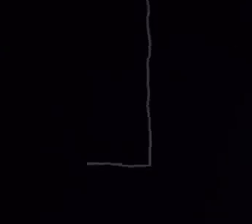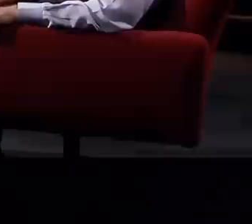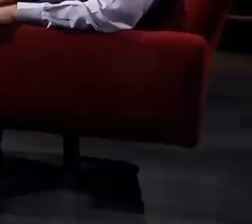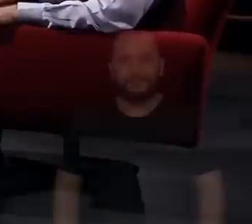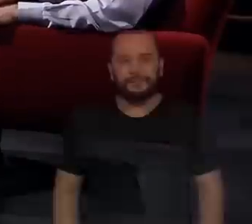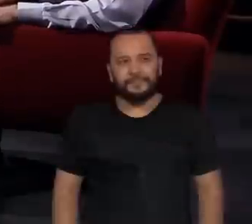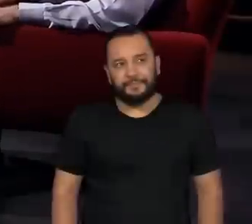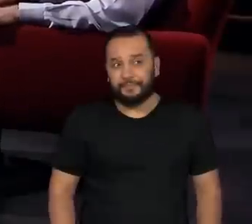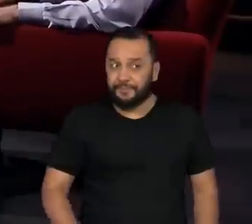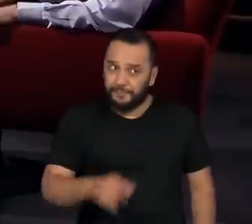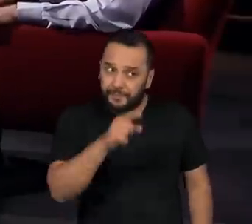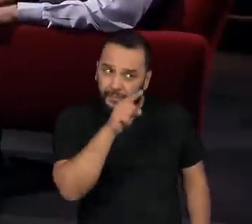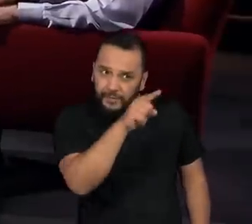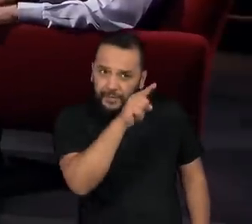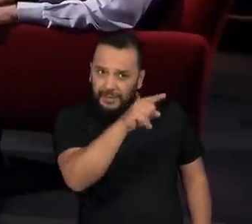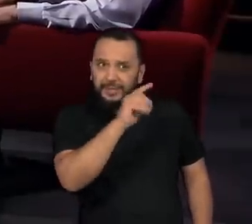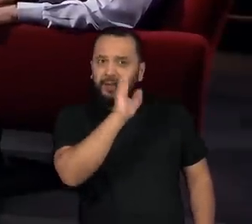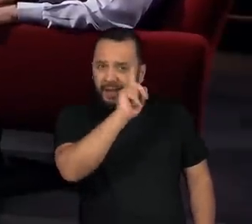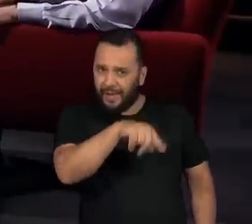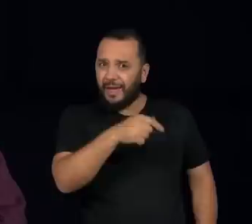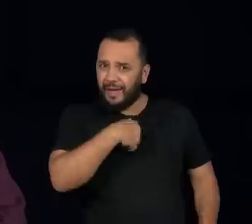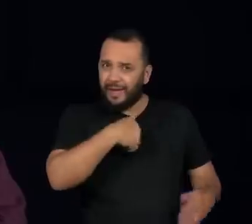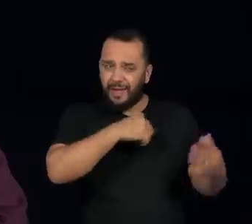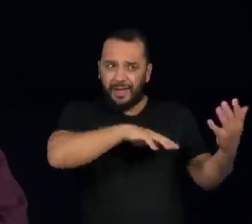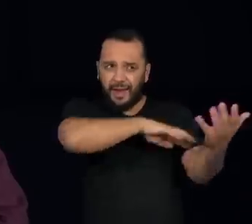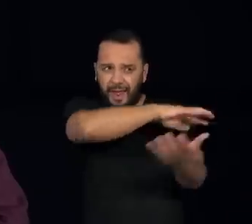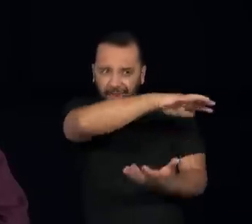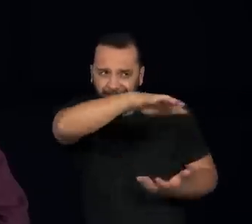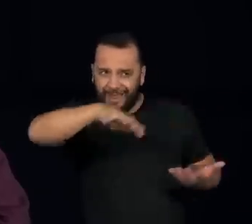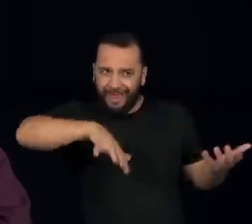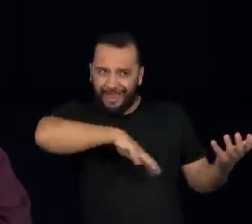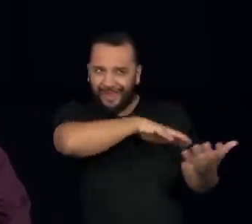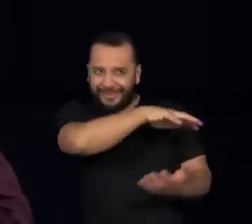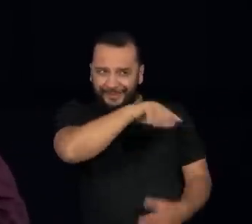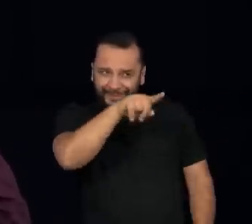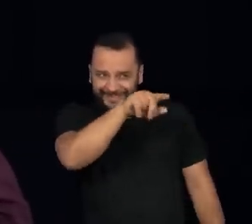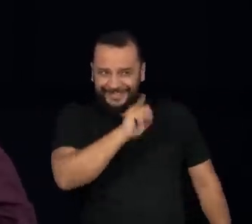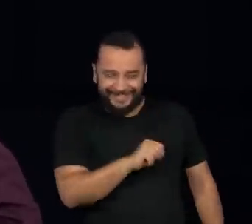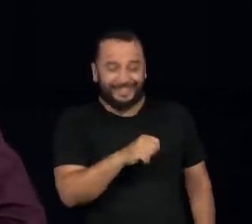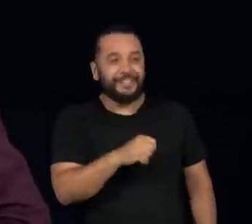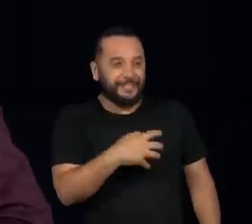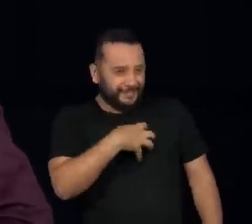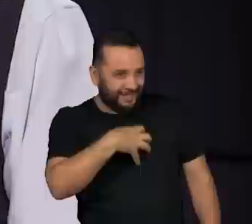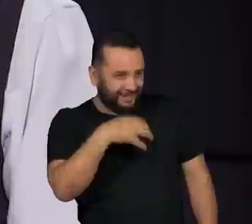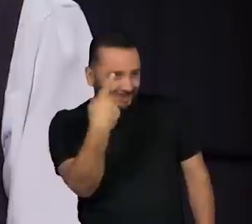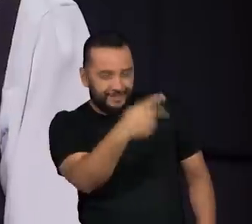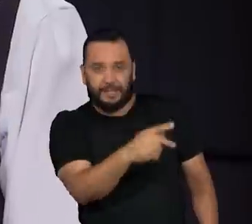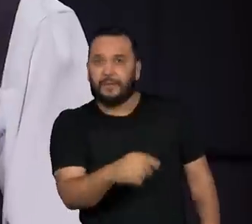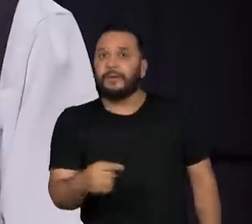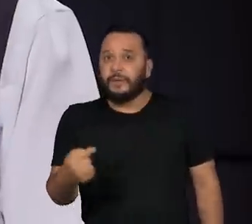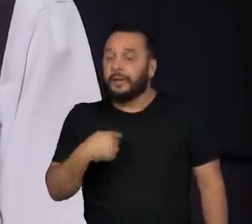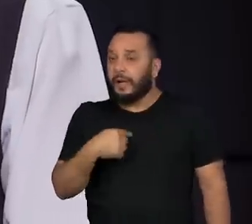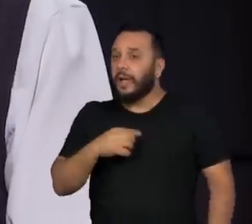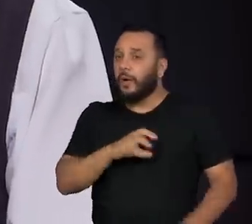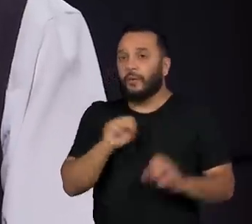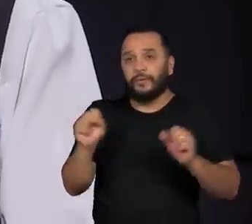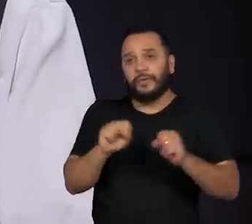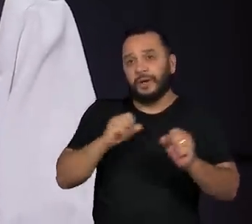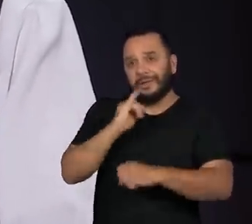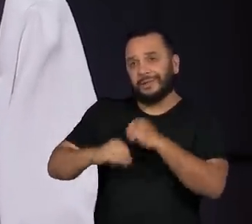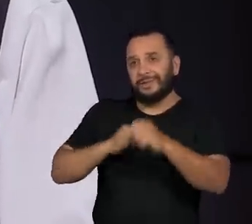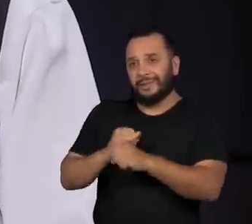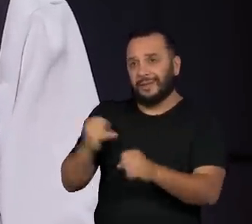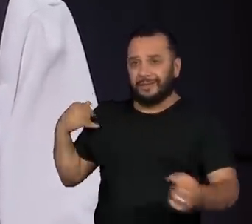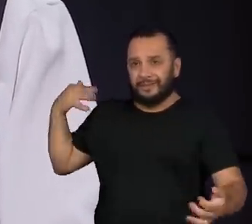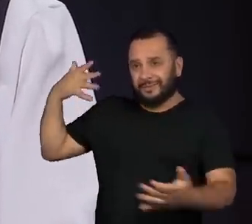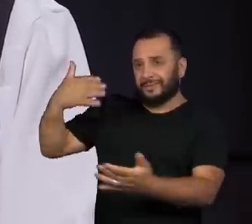você é revolucionário mesmo né DM você mantenha isso seu espírito eu sou fã da internet desde o começo acho